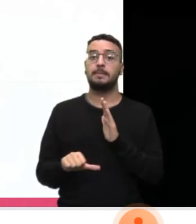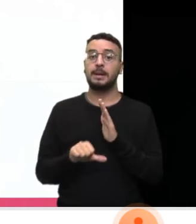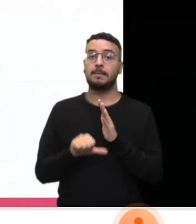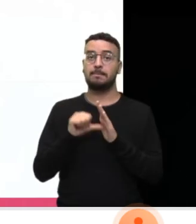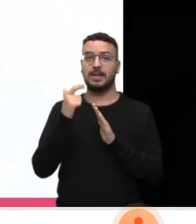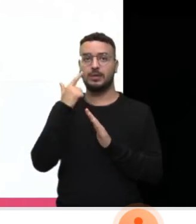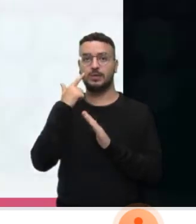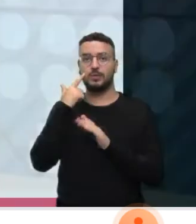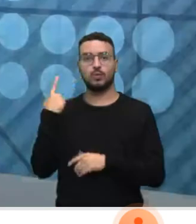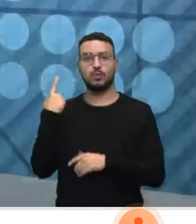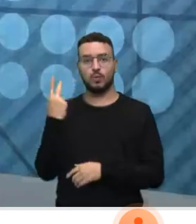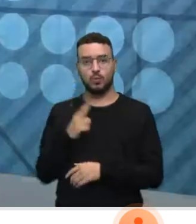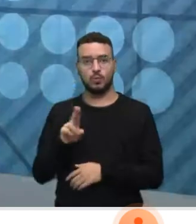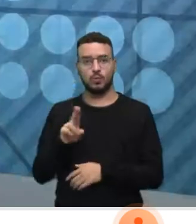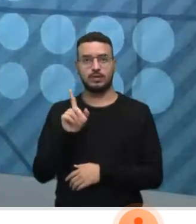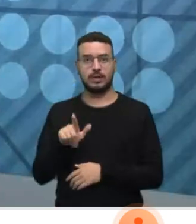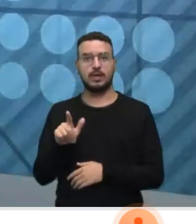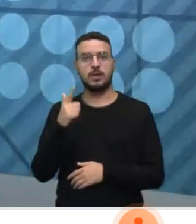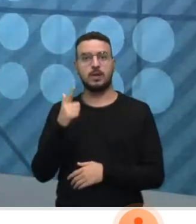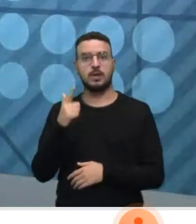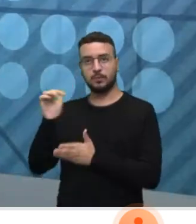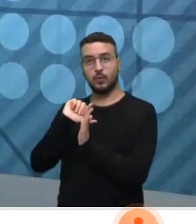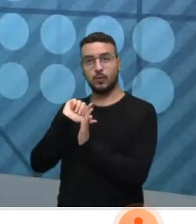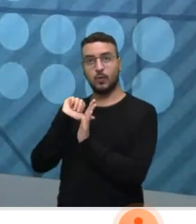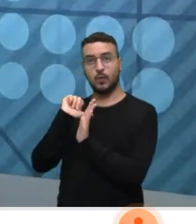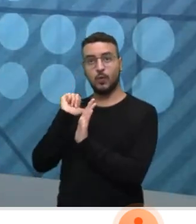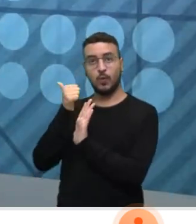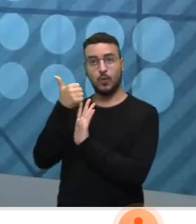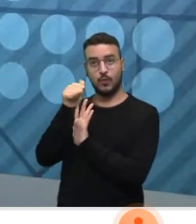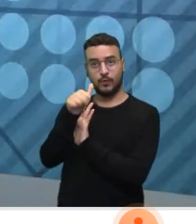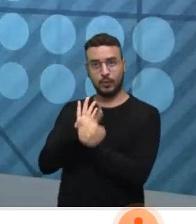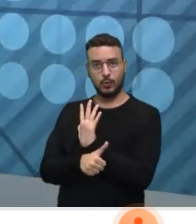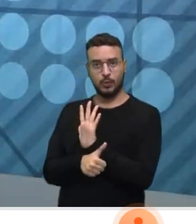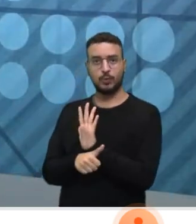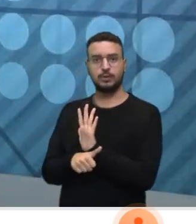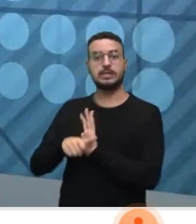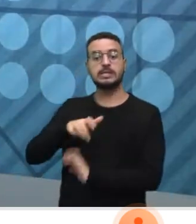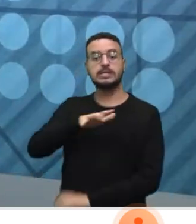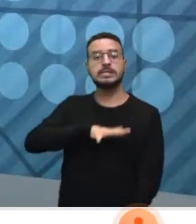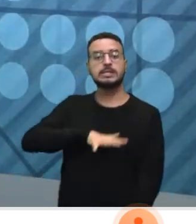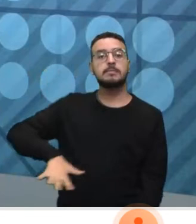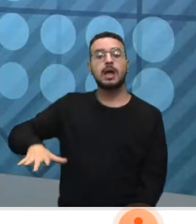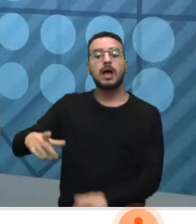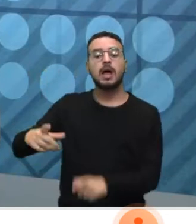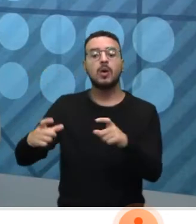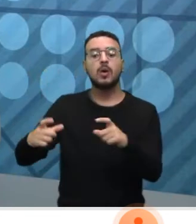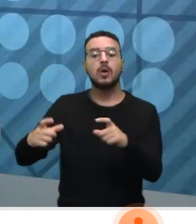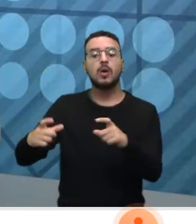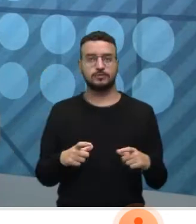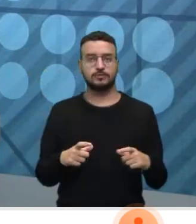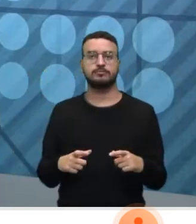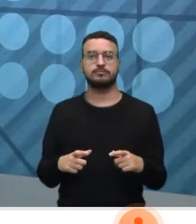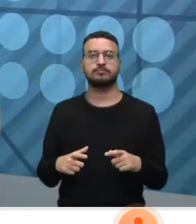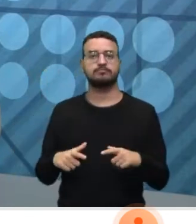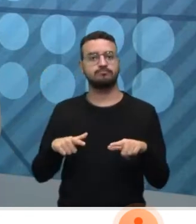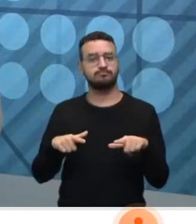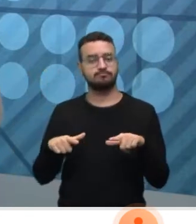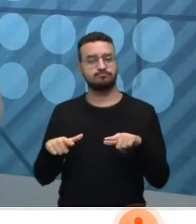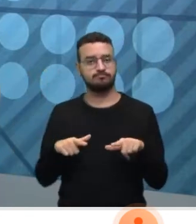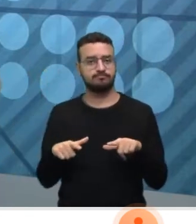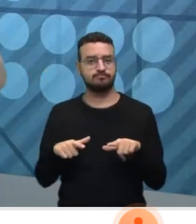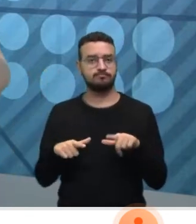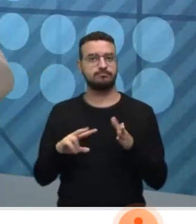para trabalho, então é essa configuração de mãos. Espaço neutro, trabalho ou profissões, dependendo da